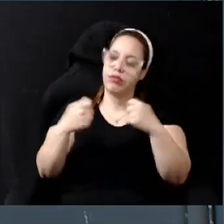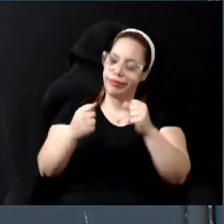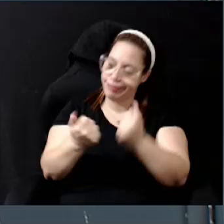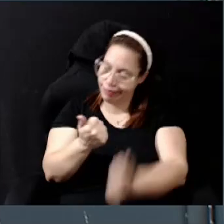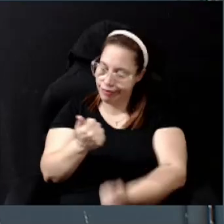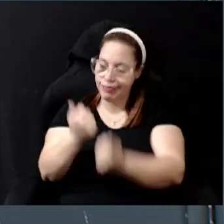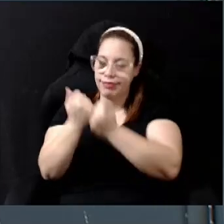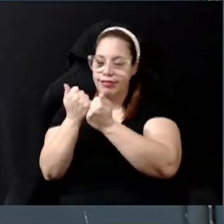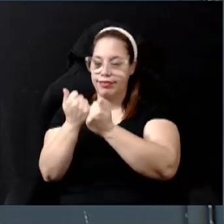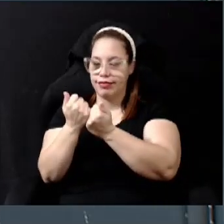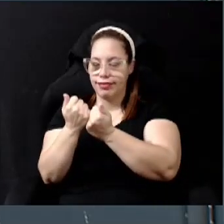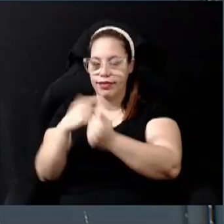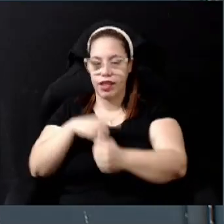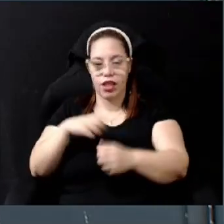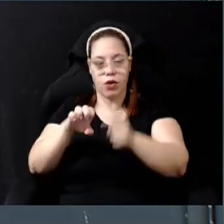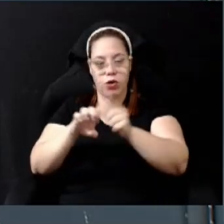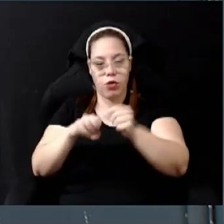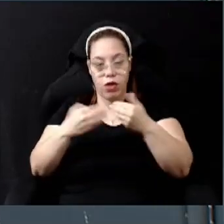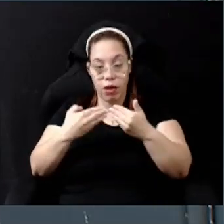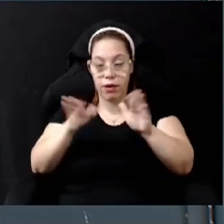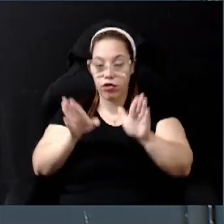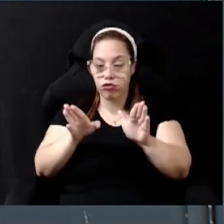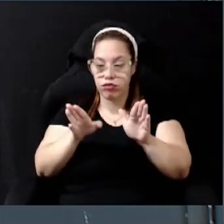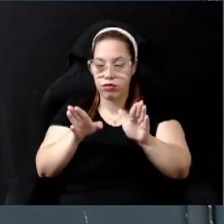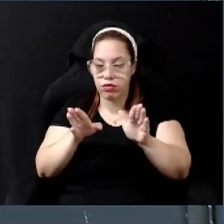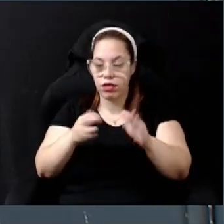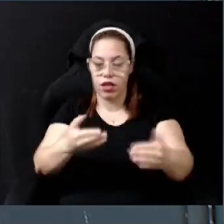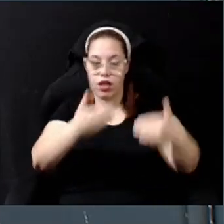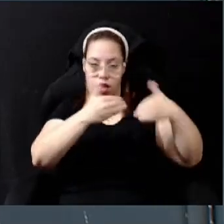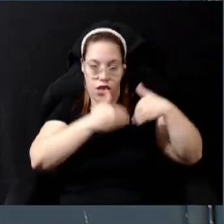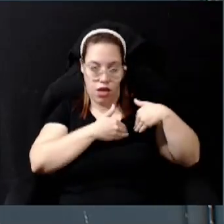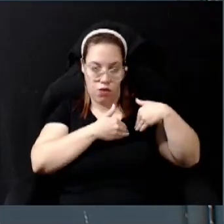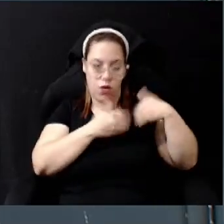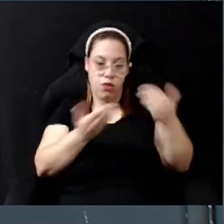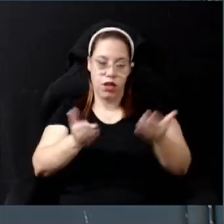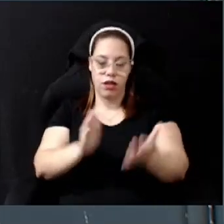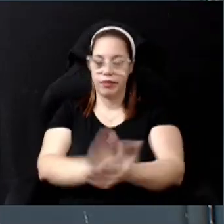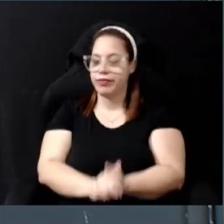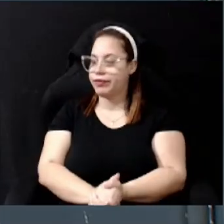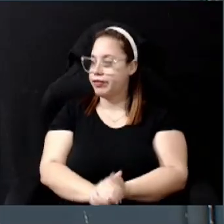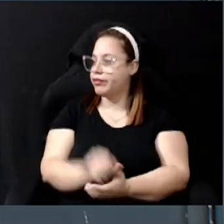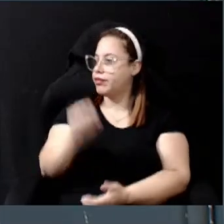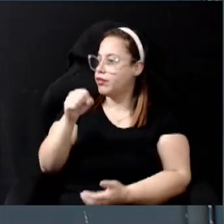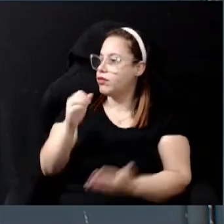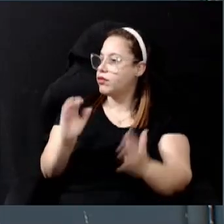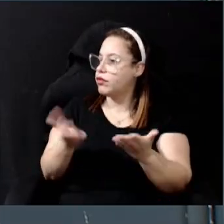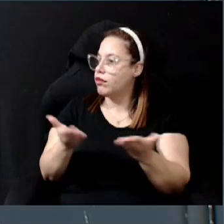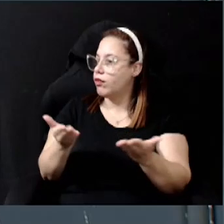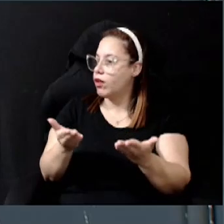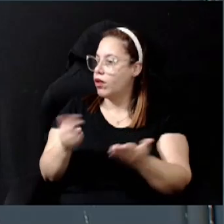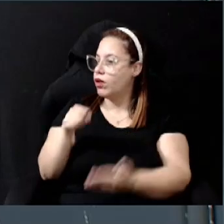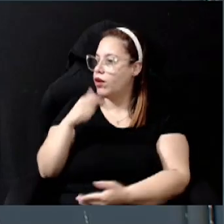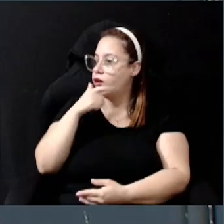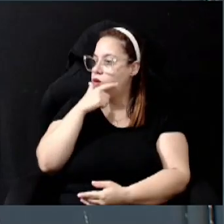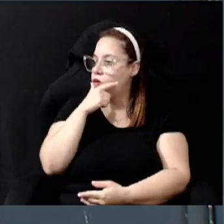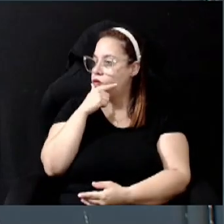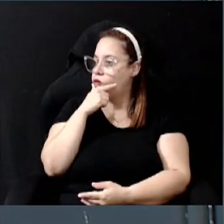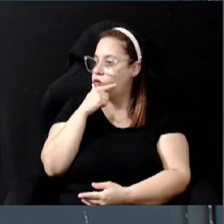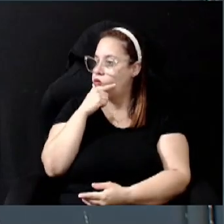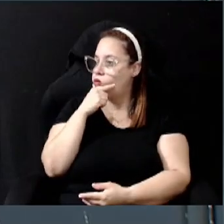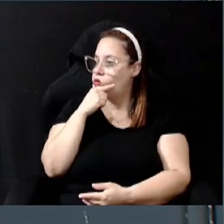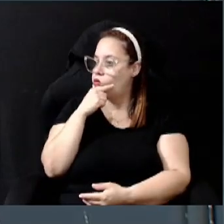o MEI aberto é responsabilidade. Sim, agora eu queria que você falasse um pouquinho